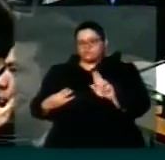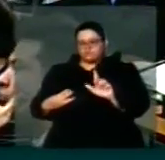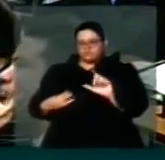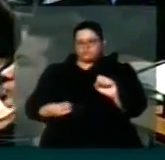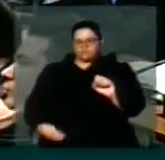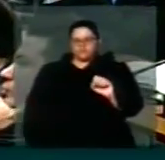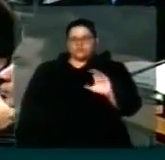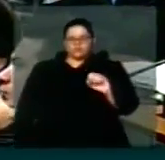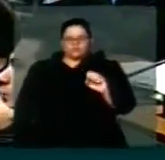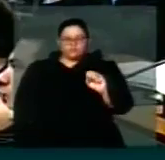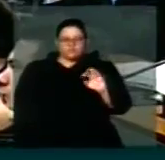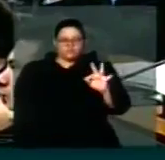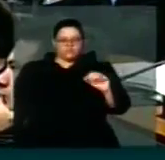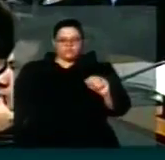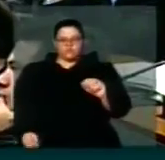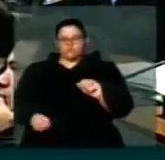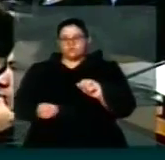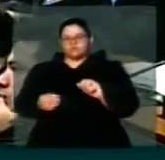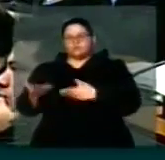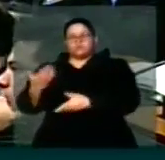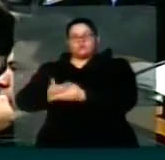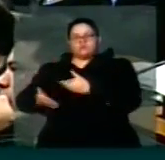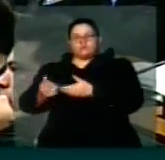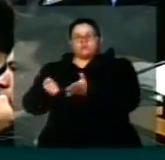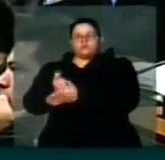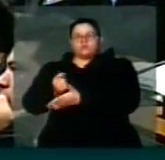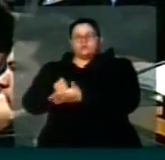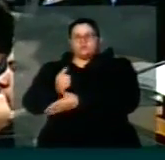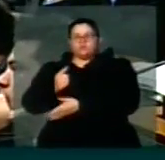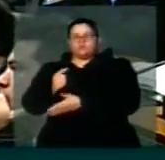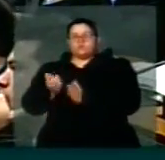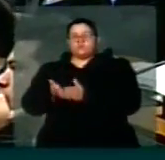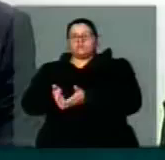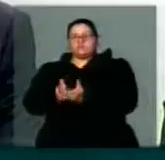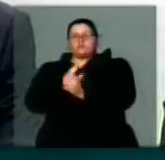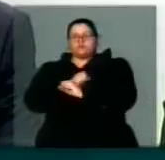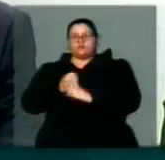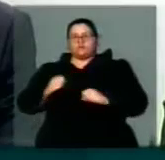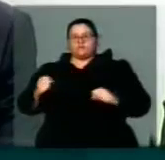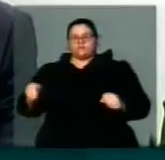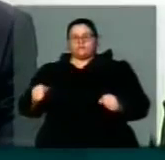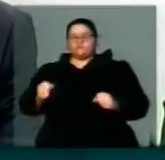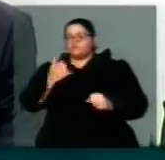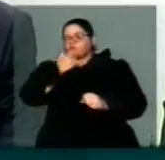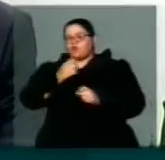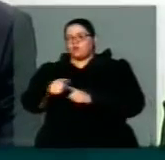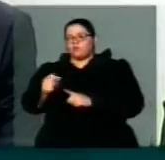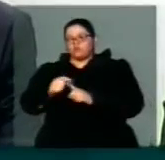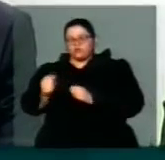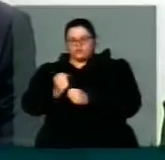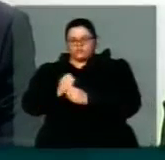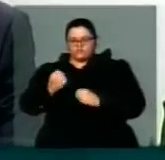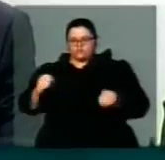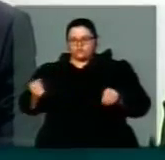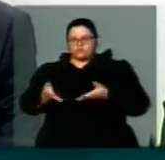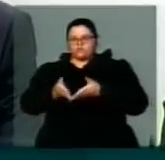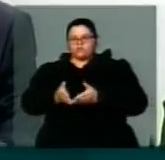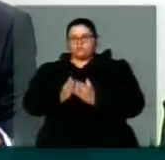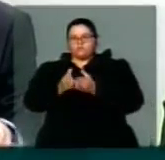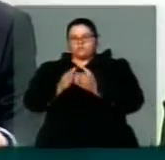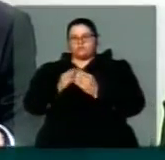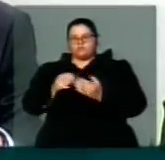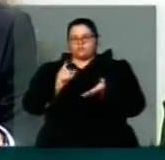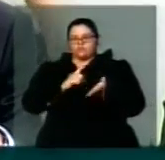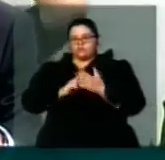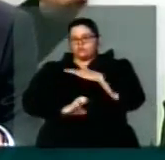Costa intermediou o aluguel do navio plataforma junto à área internacional da Petrobras em contrato que foi formalizado entre a Samsung e a